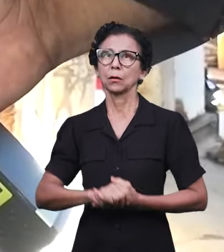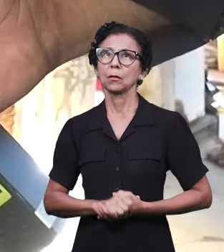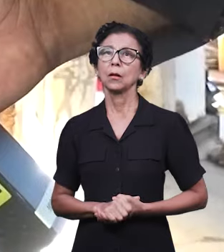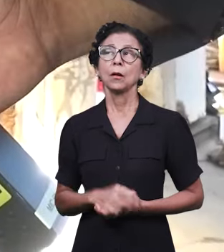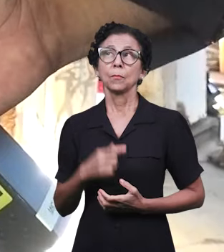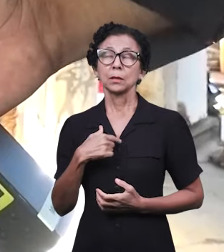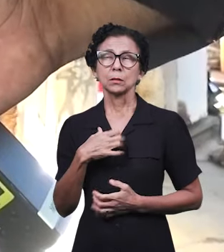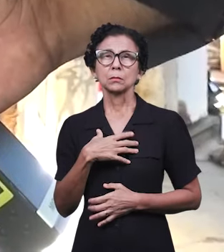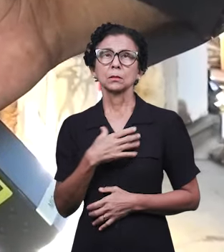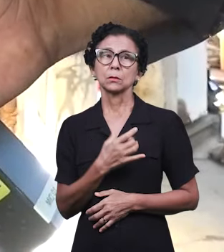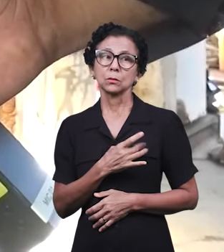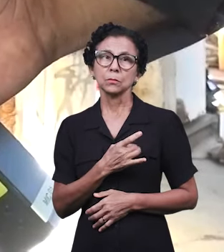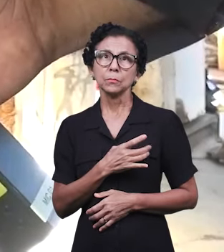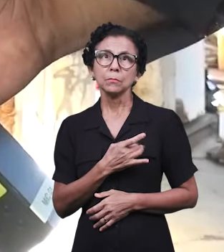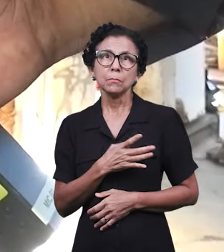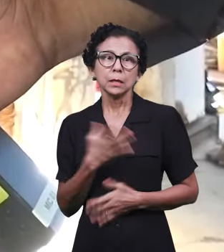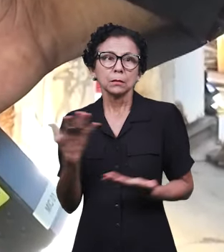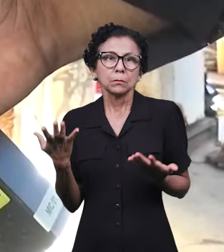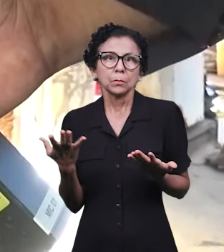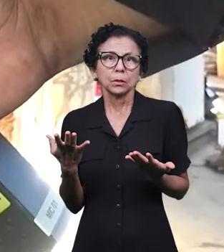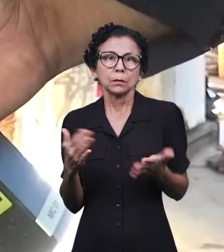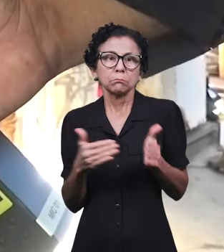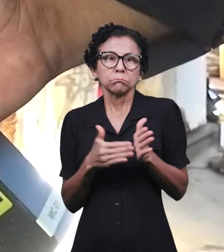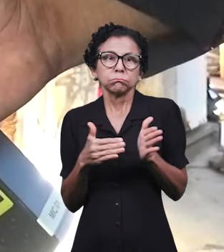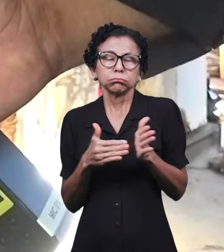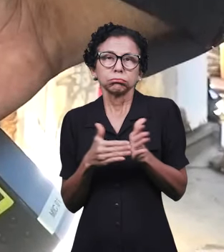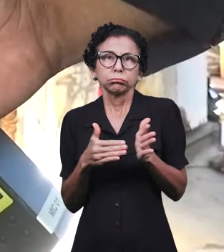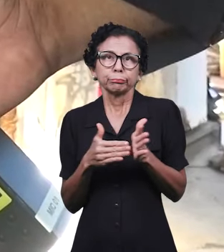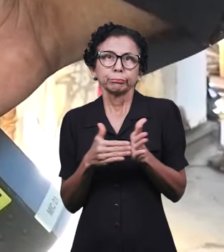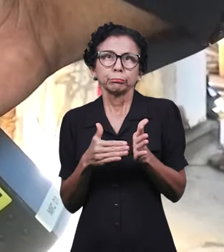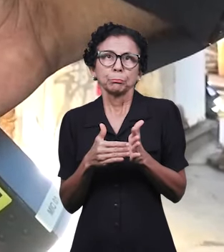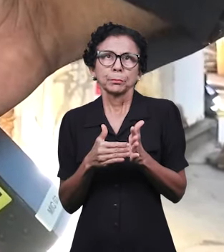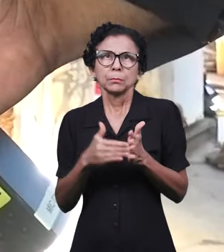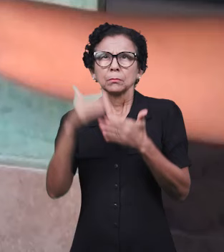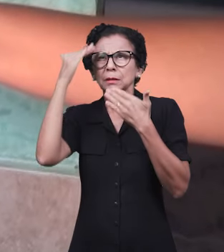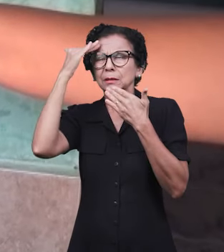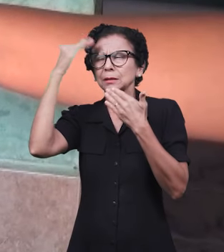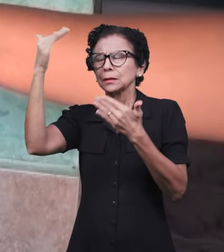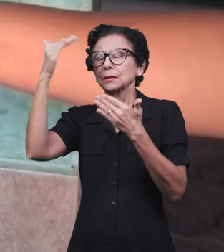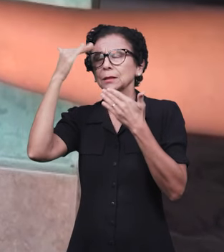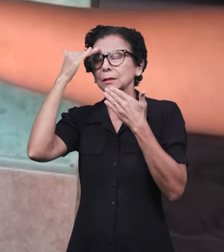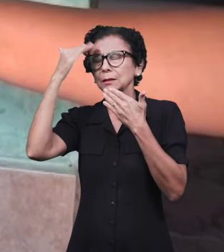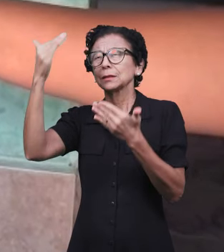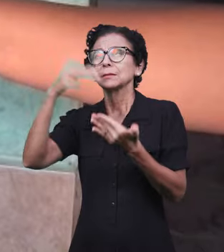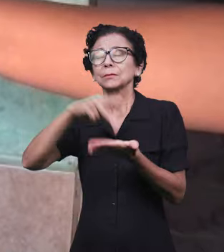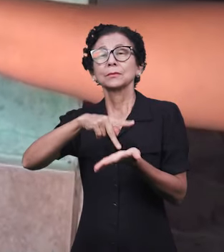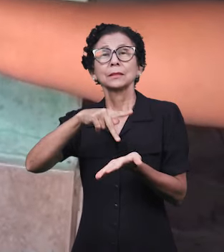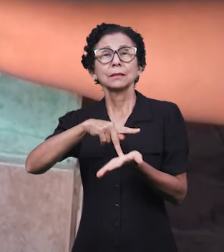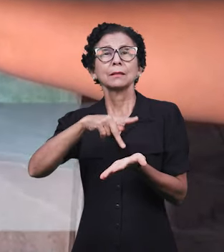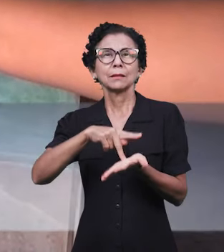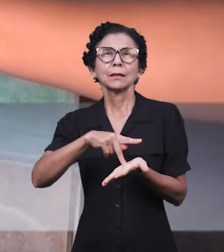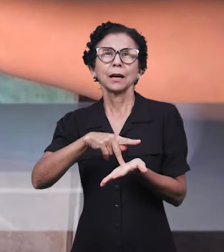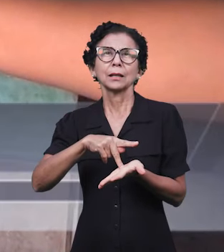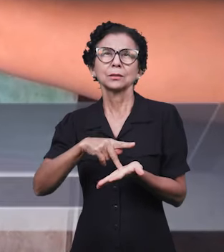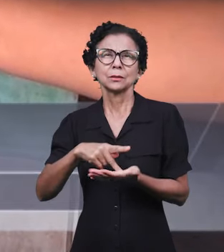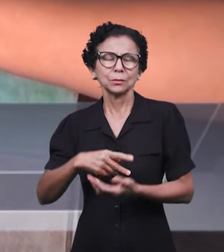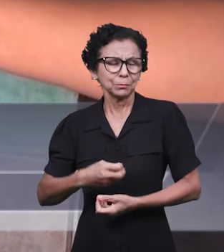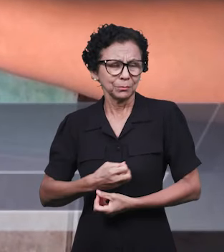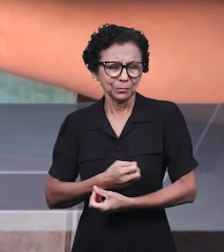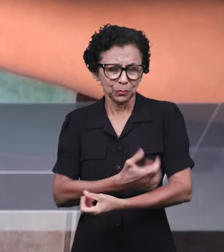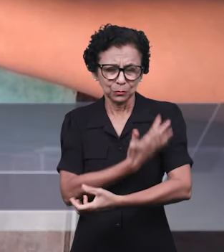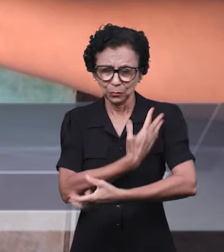isso tudo que eu estou recebendo, gente. Misericórdia, só Jesus, nossa causa. Graças a Deus, estou muito satisfeita, estou contente de estar